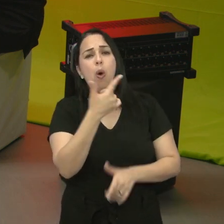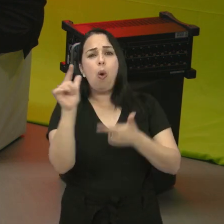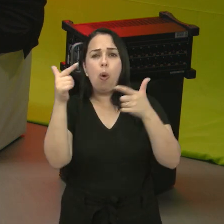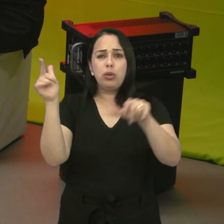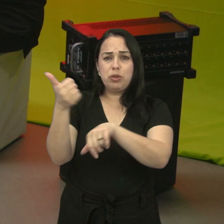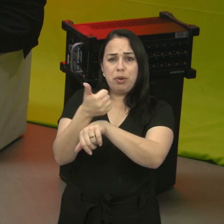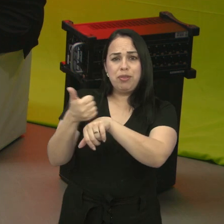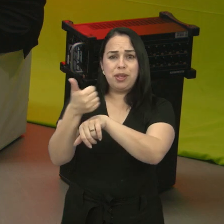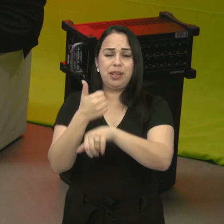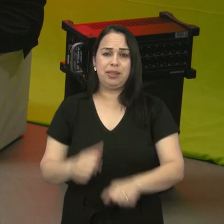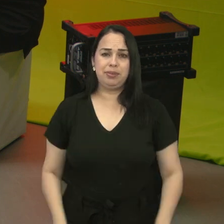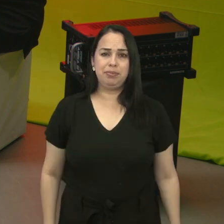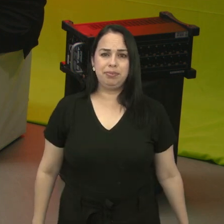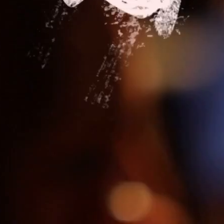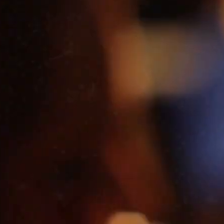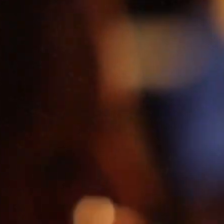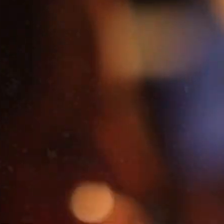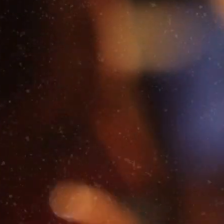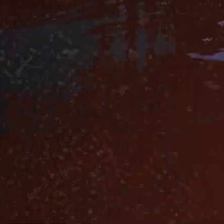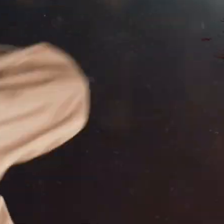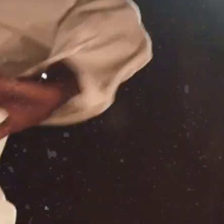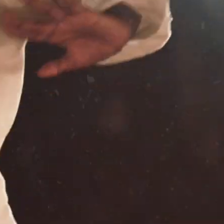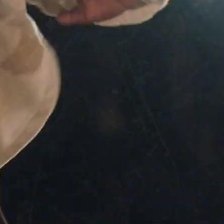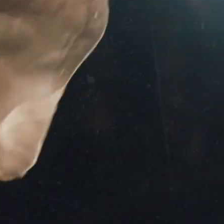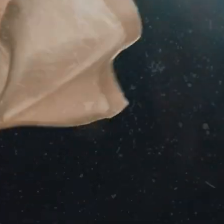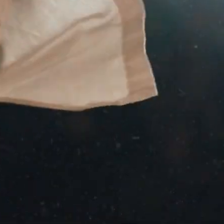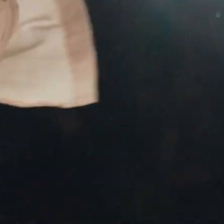trabalhos de alguns fotógrafos da nossa região.